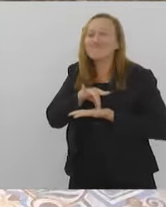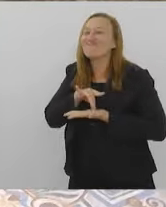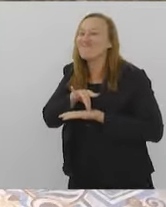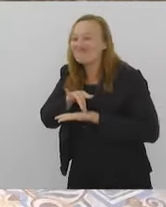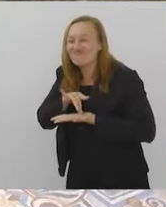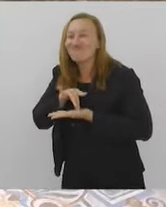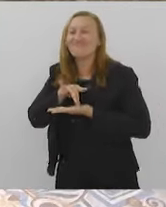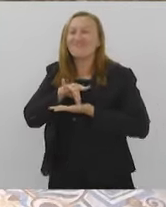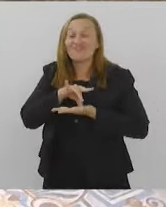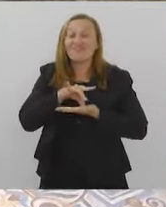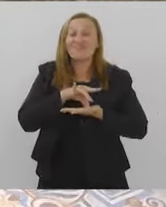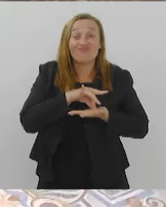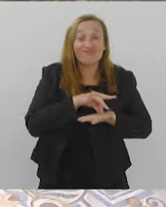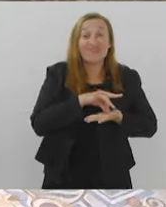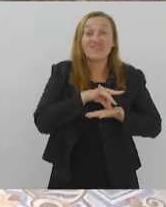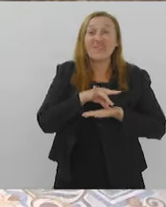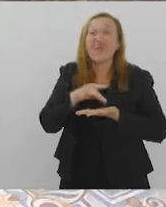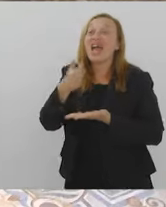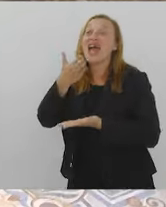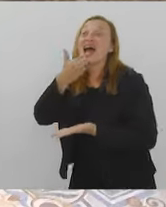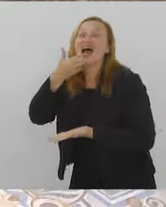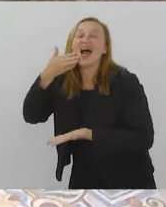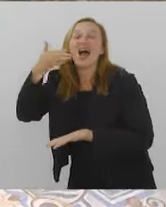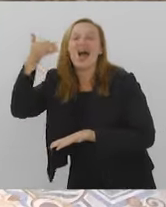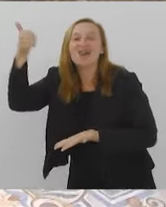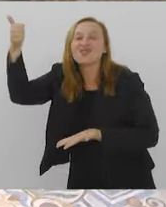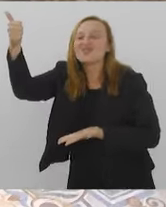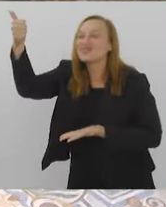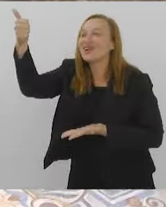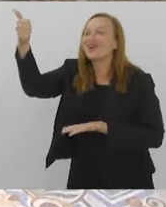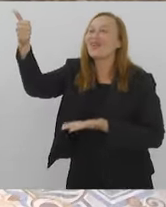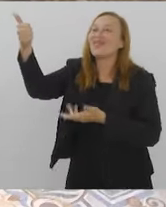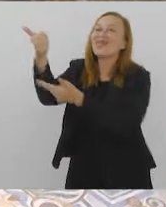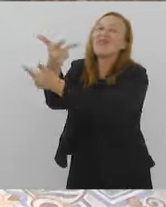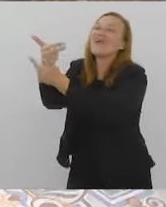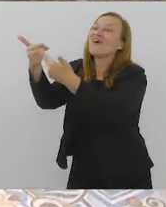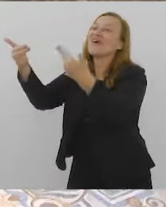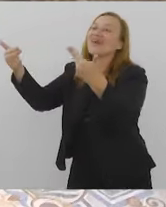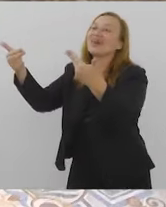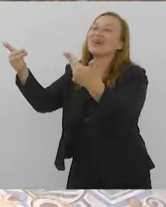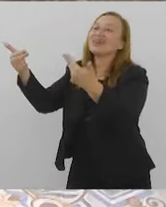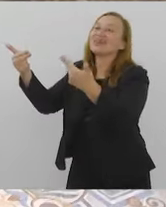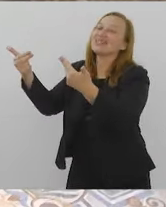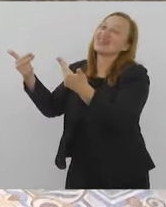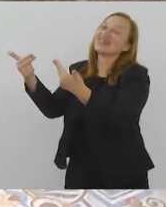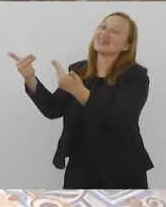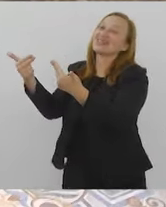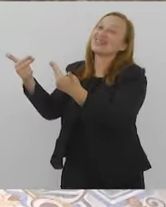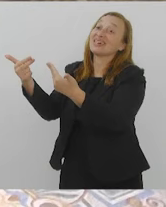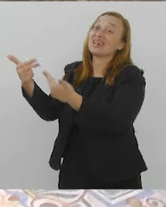sinceramente foi a melhor coisa